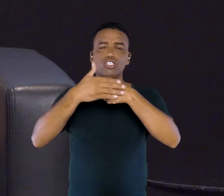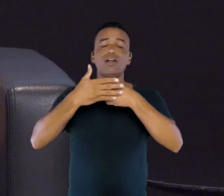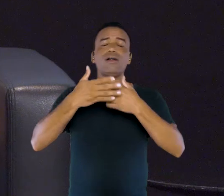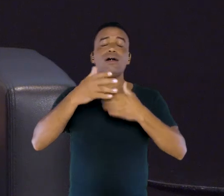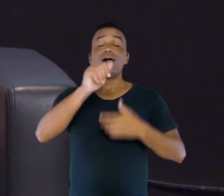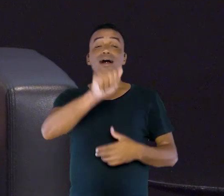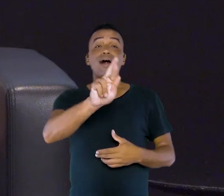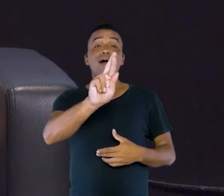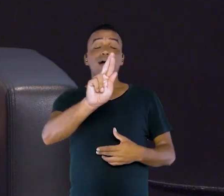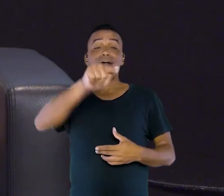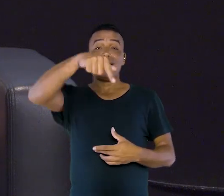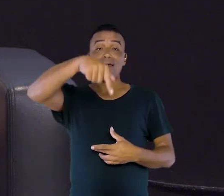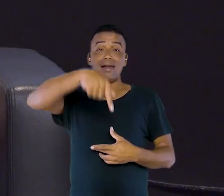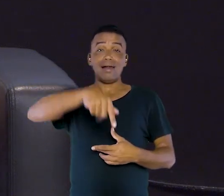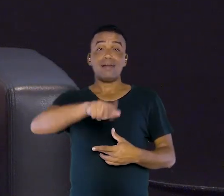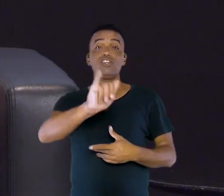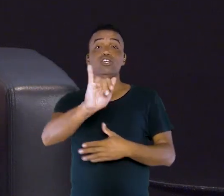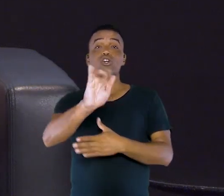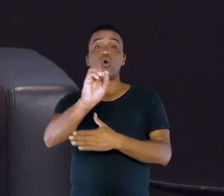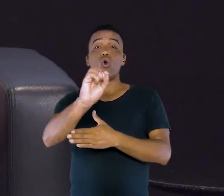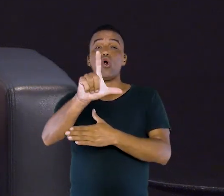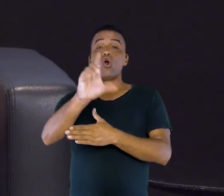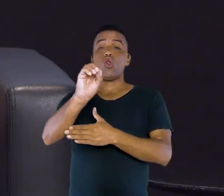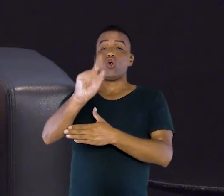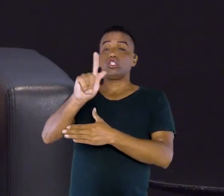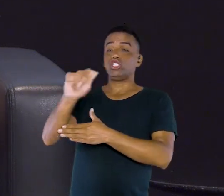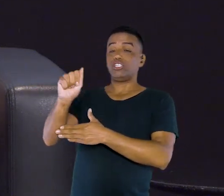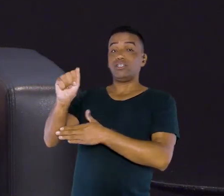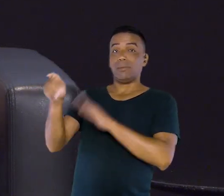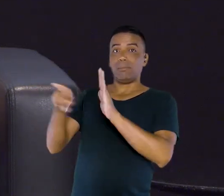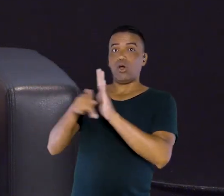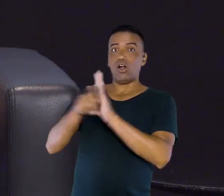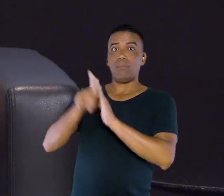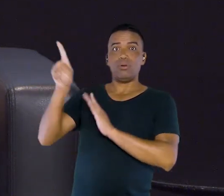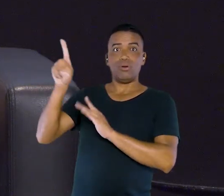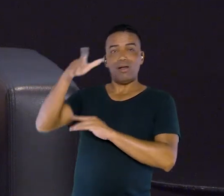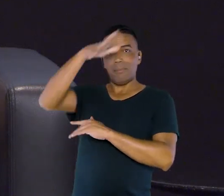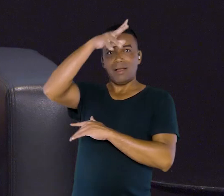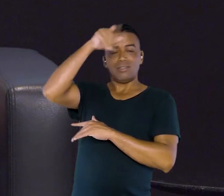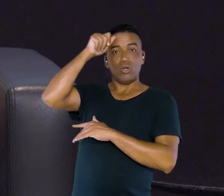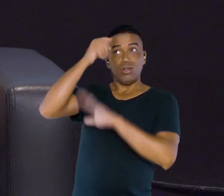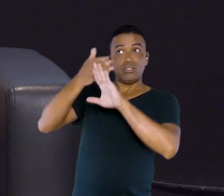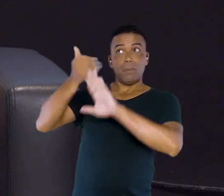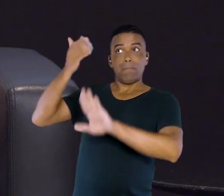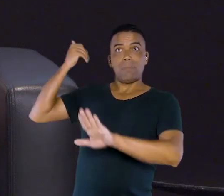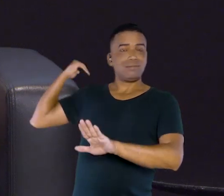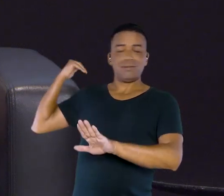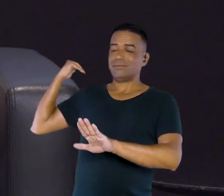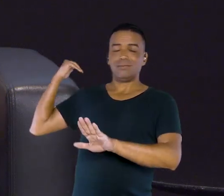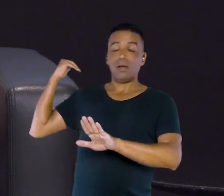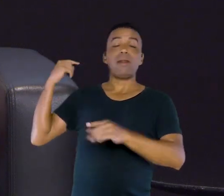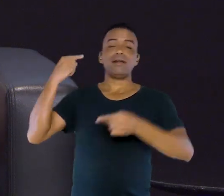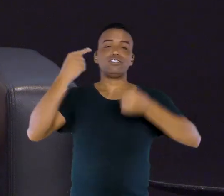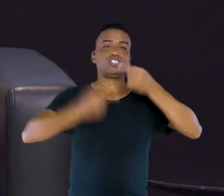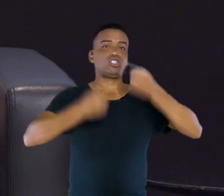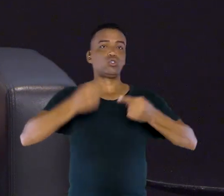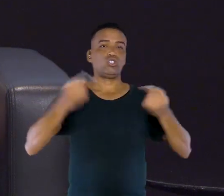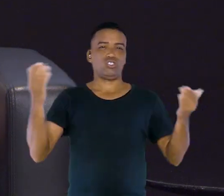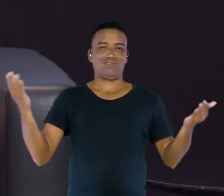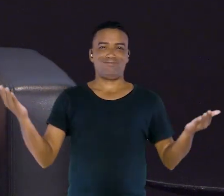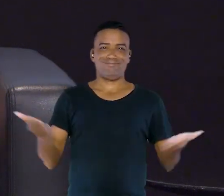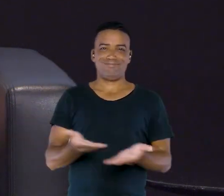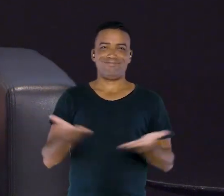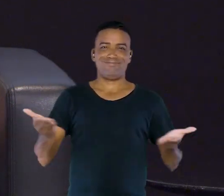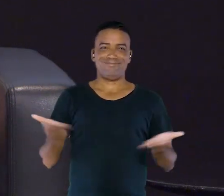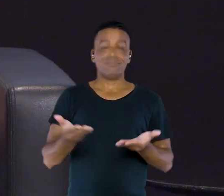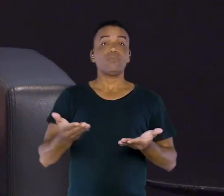da Amazônia não é apenas sobre o passado, mas também é útil para discutir o presente, né?